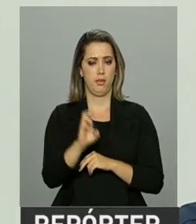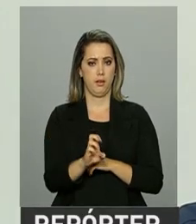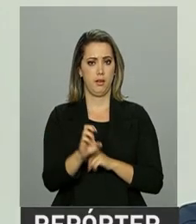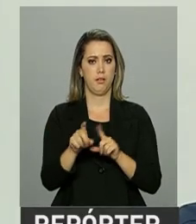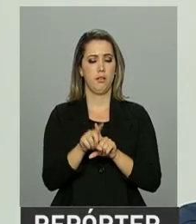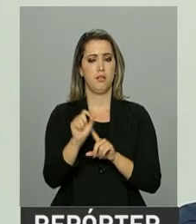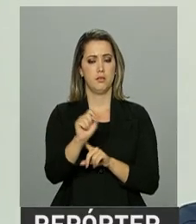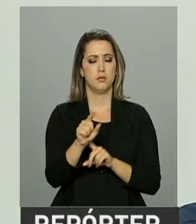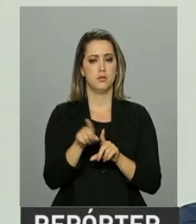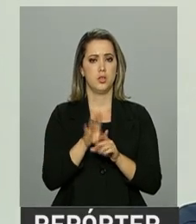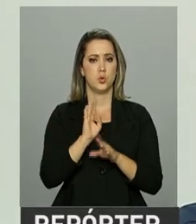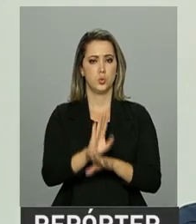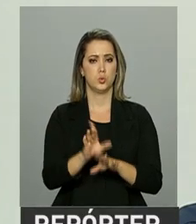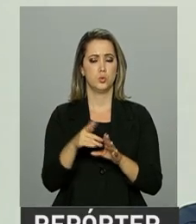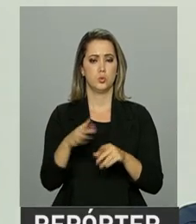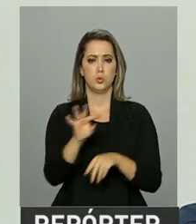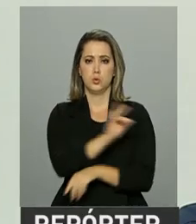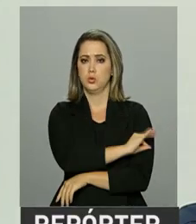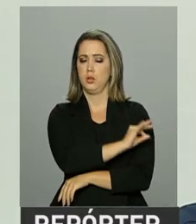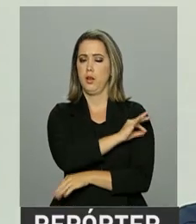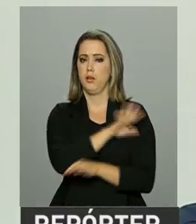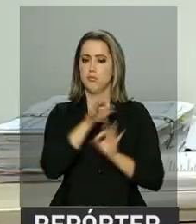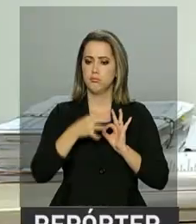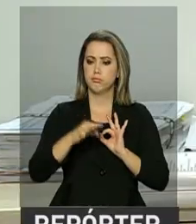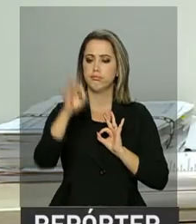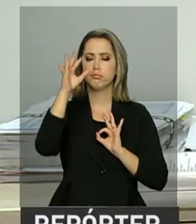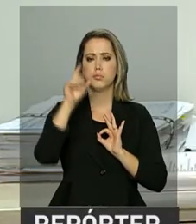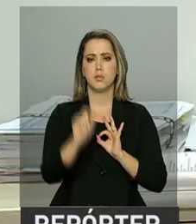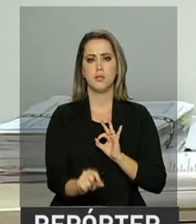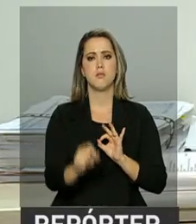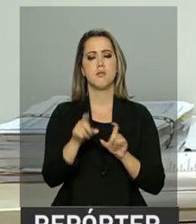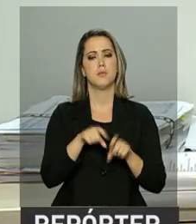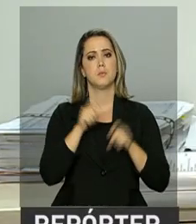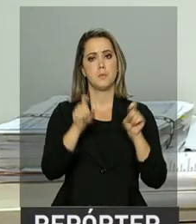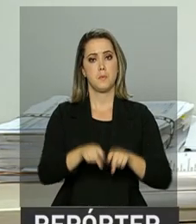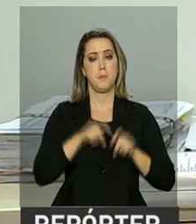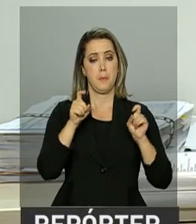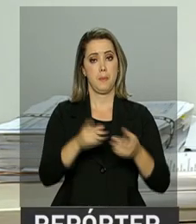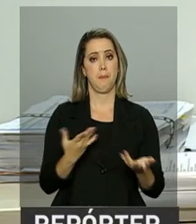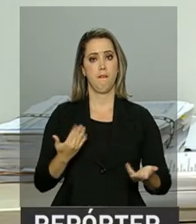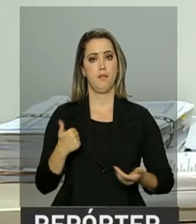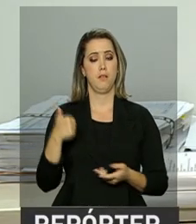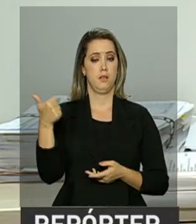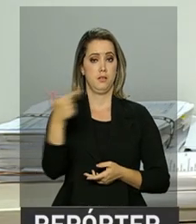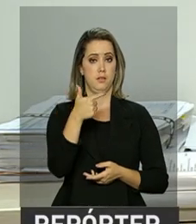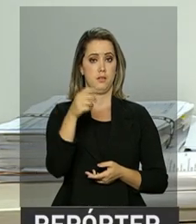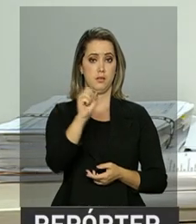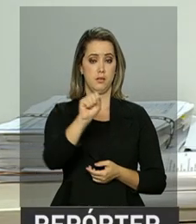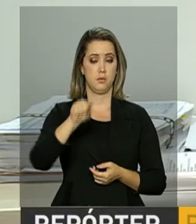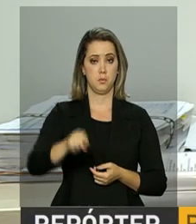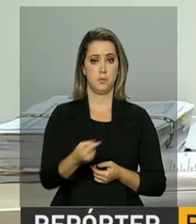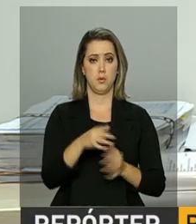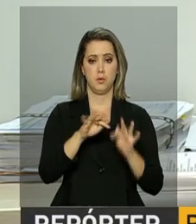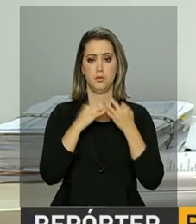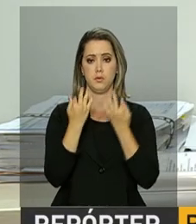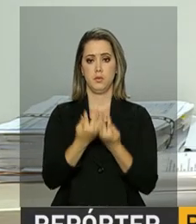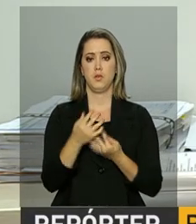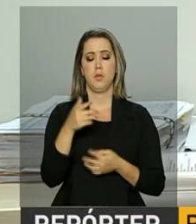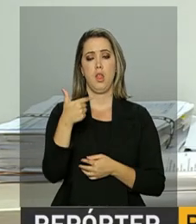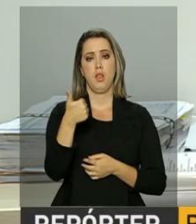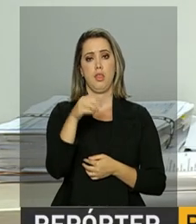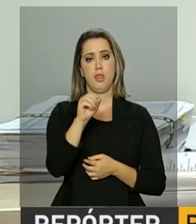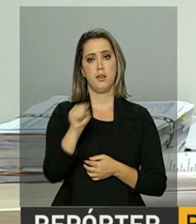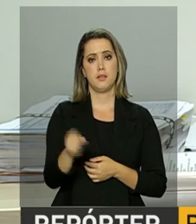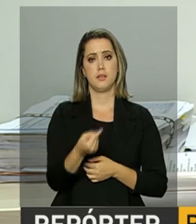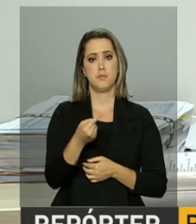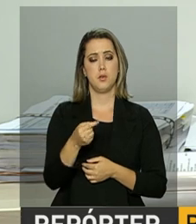de assistência técnica e extensão rural não prevê 628 mil famílias incluindo 10 mil